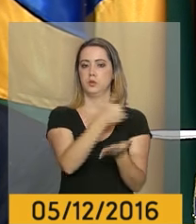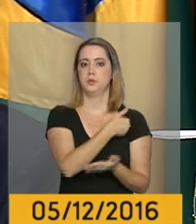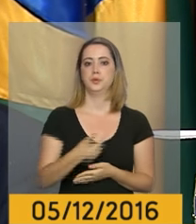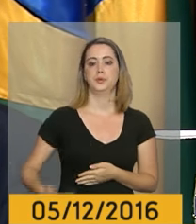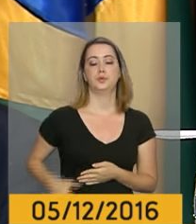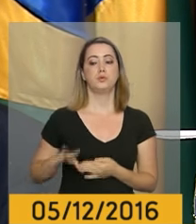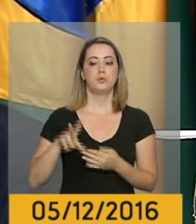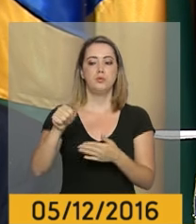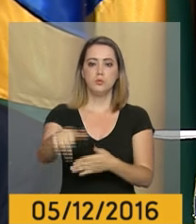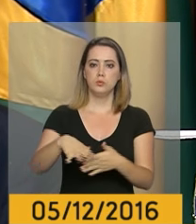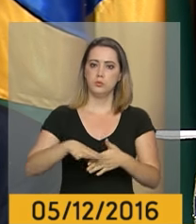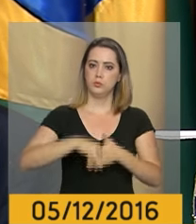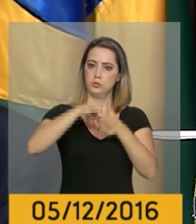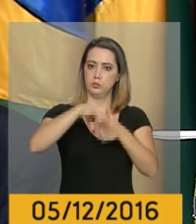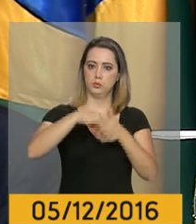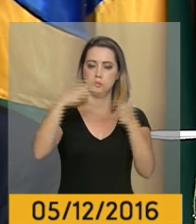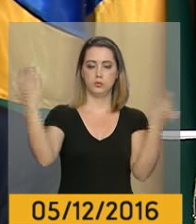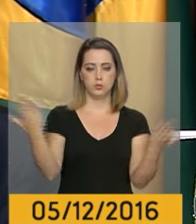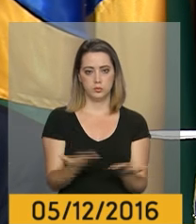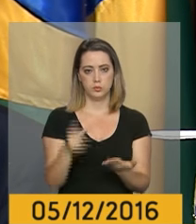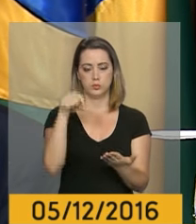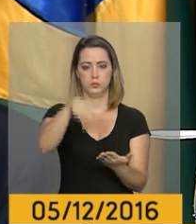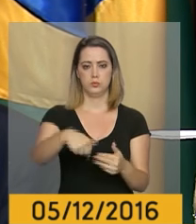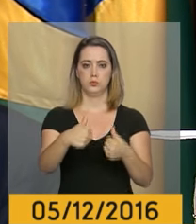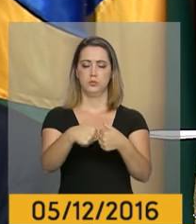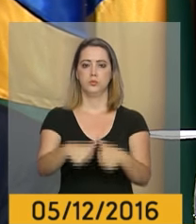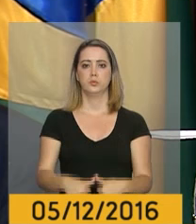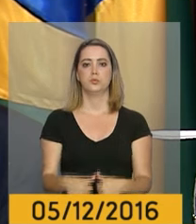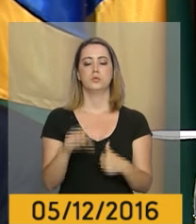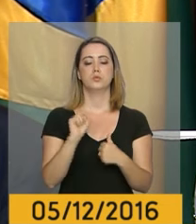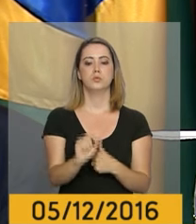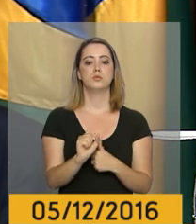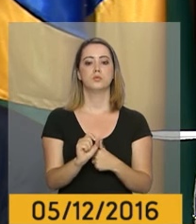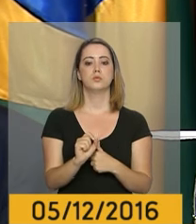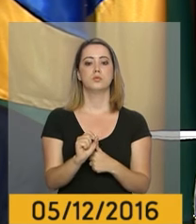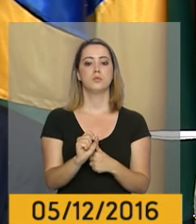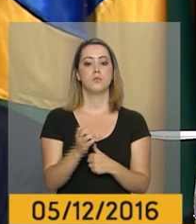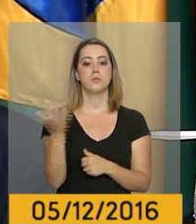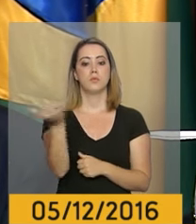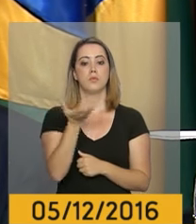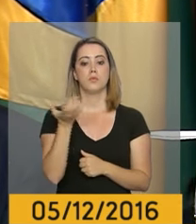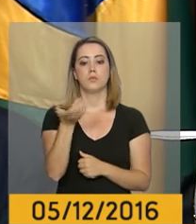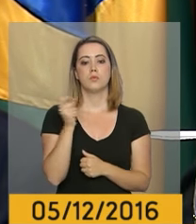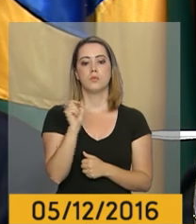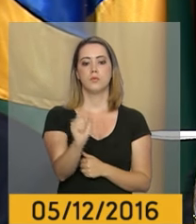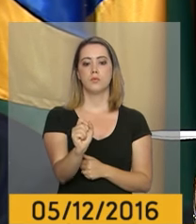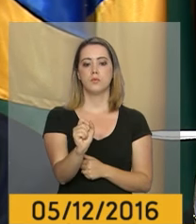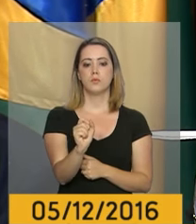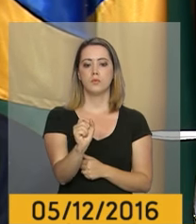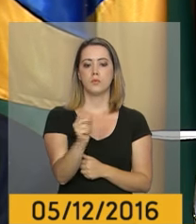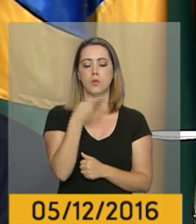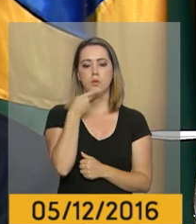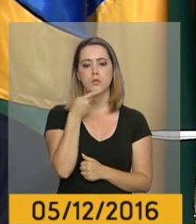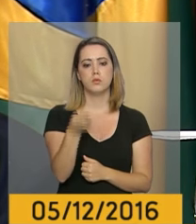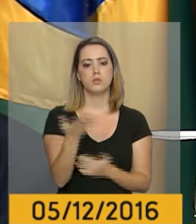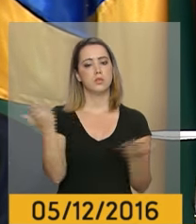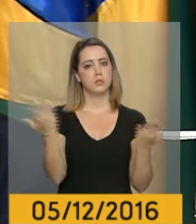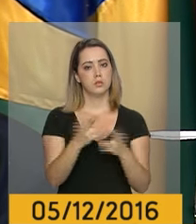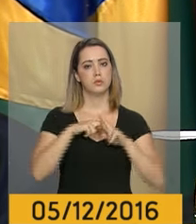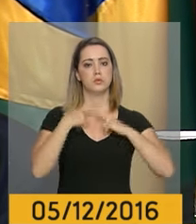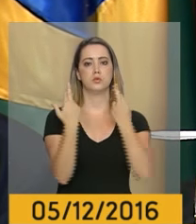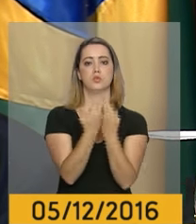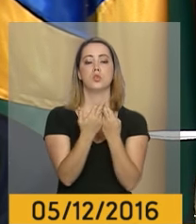os líderes que aqui se acham. E eu quero dizer que esta reunião